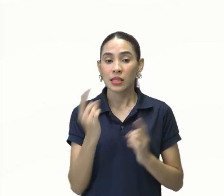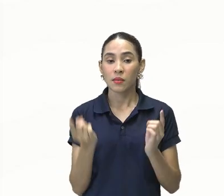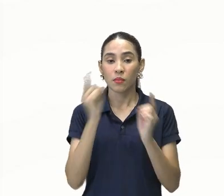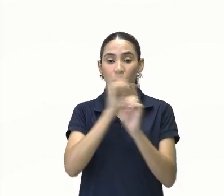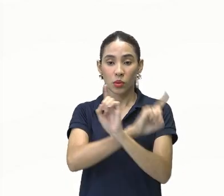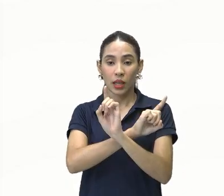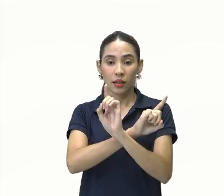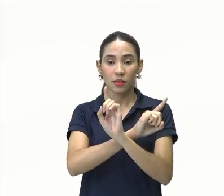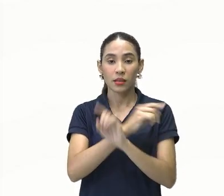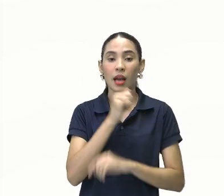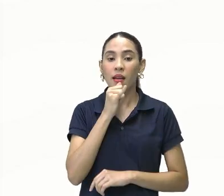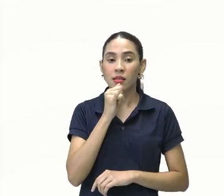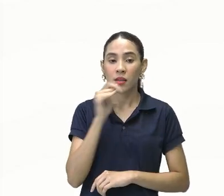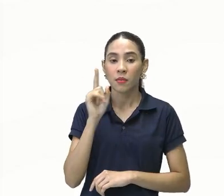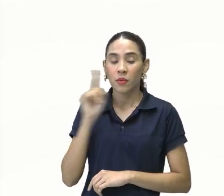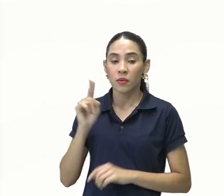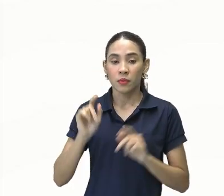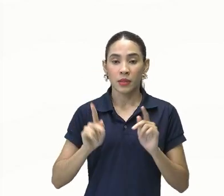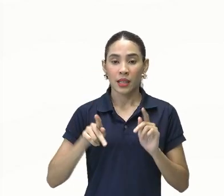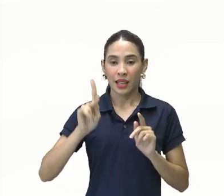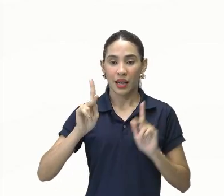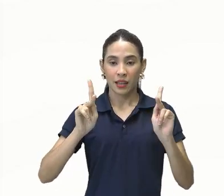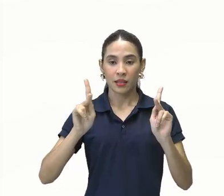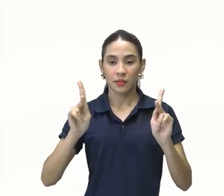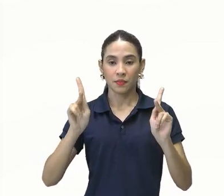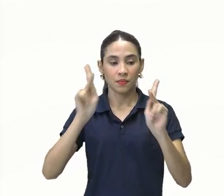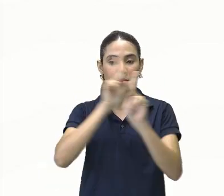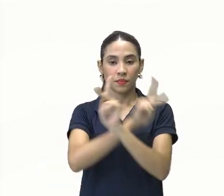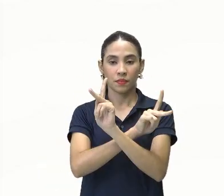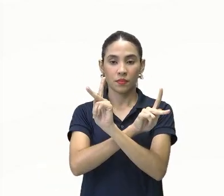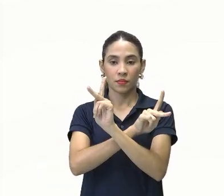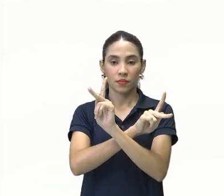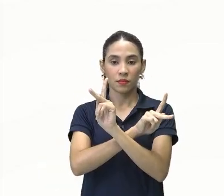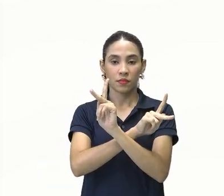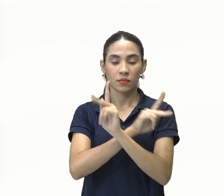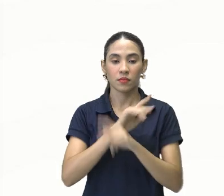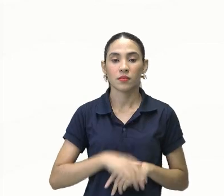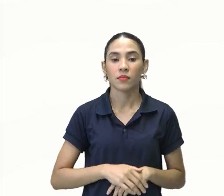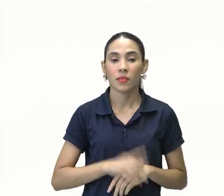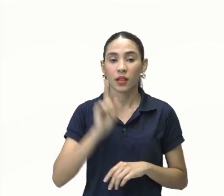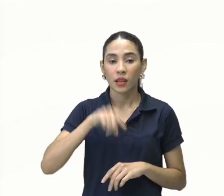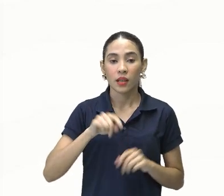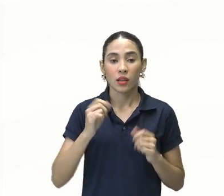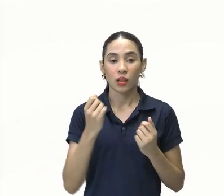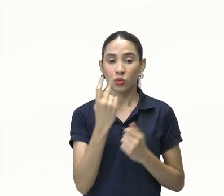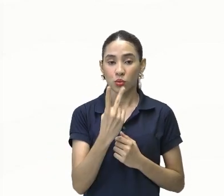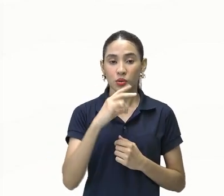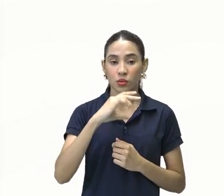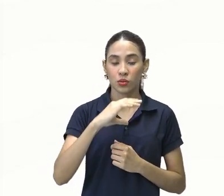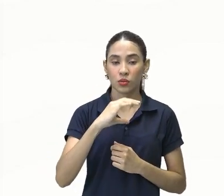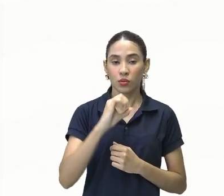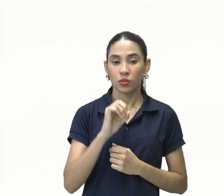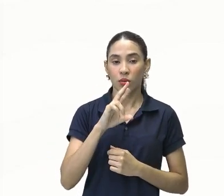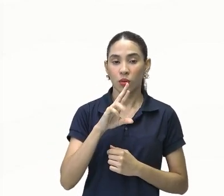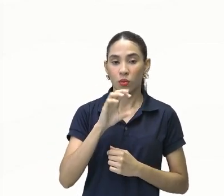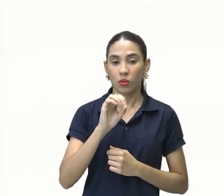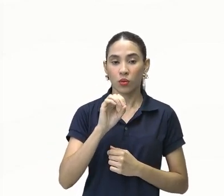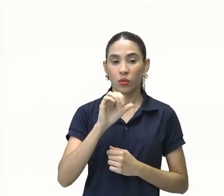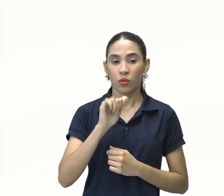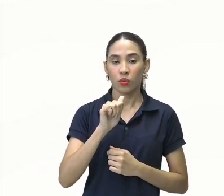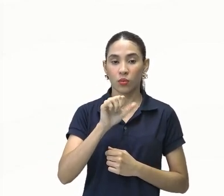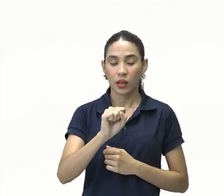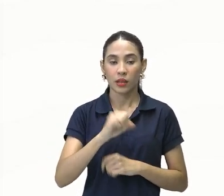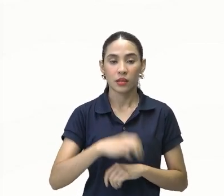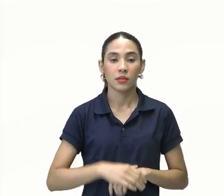ordem apenas desses 2 elementos, por exemplo, aqui, que são as 2 coroas, né? Os 2 resultados